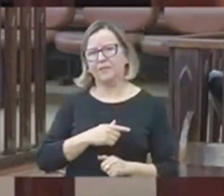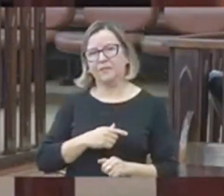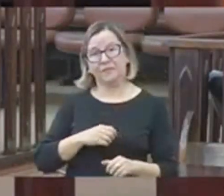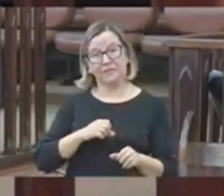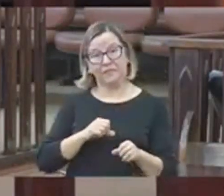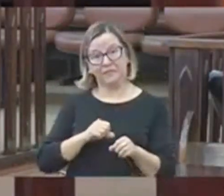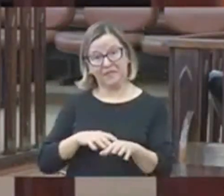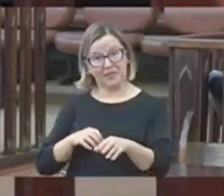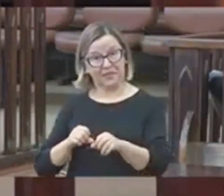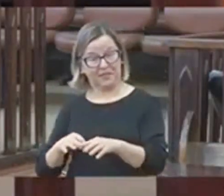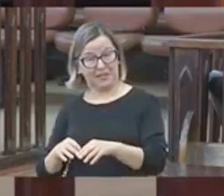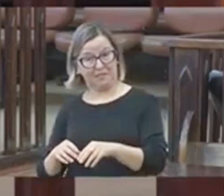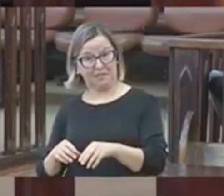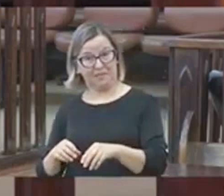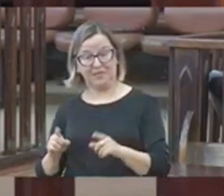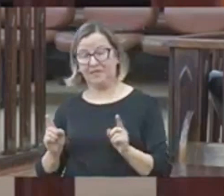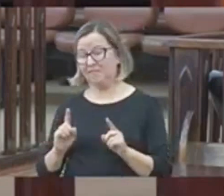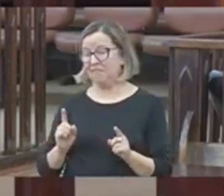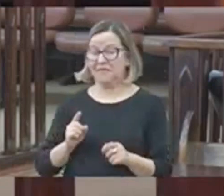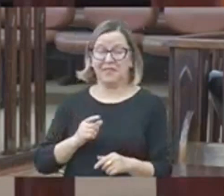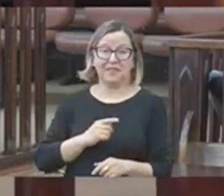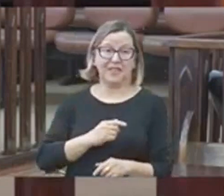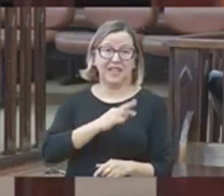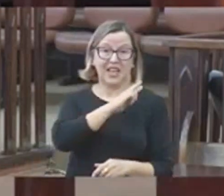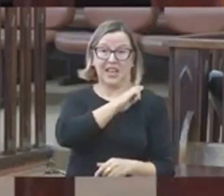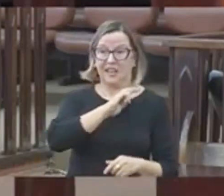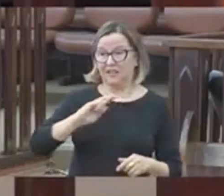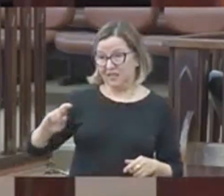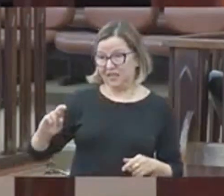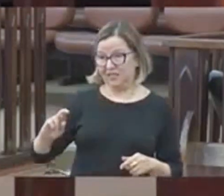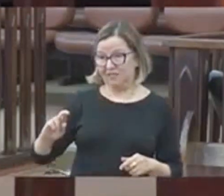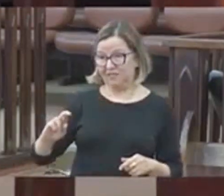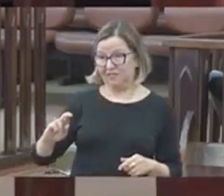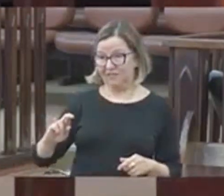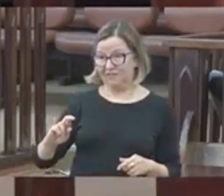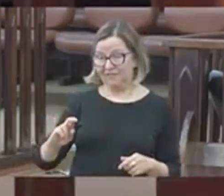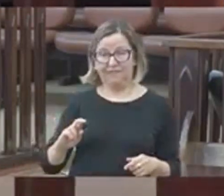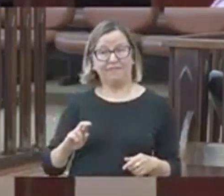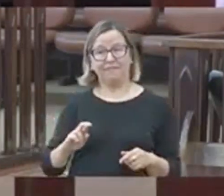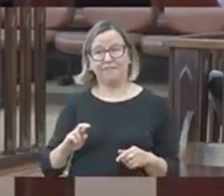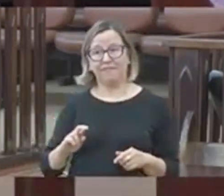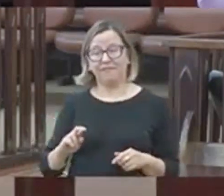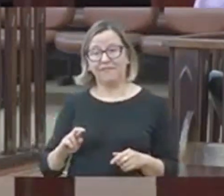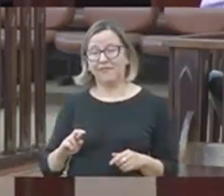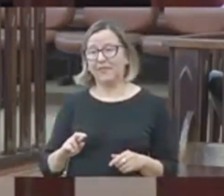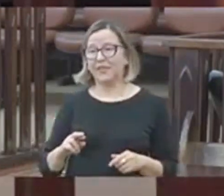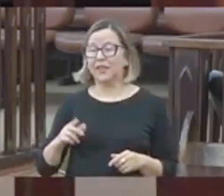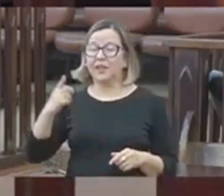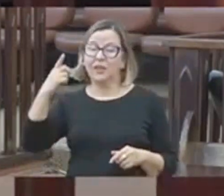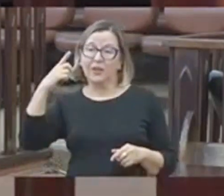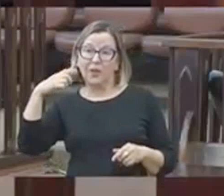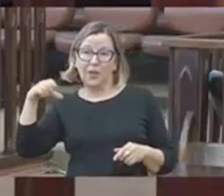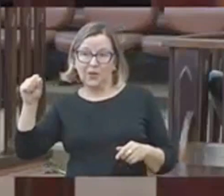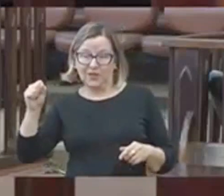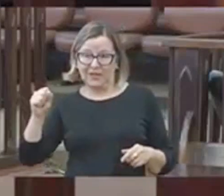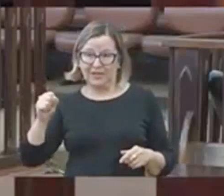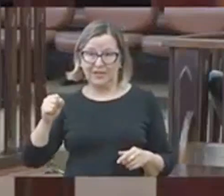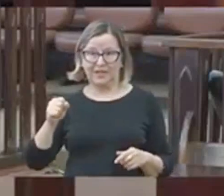religião dão jeito na condição do ser humano. O caos está